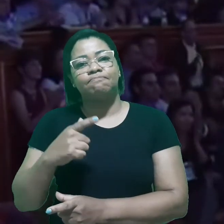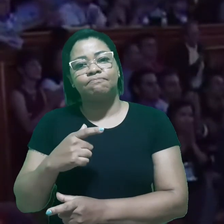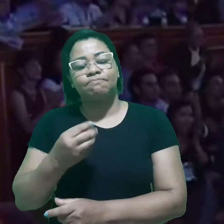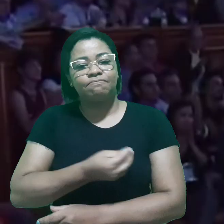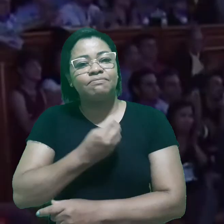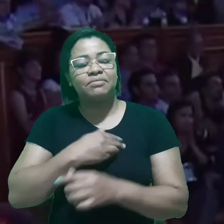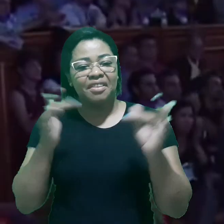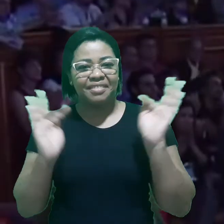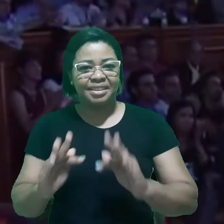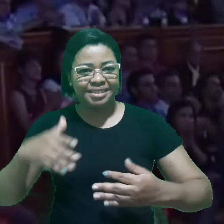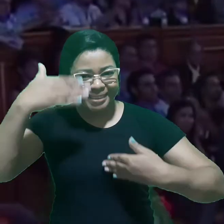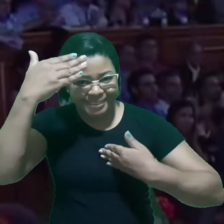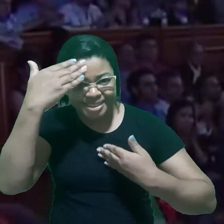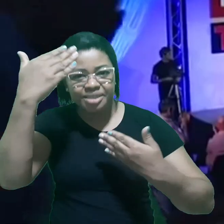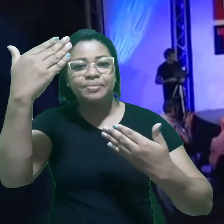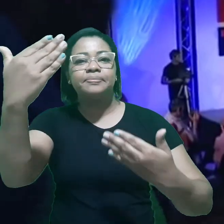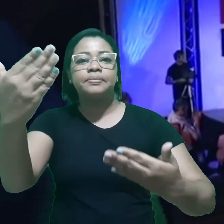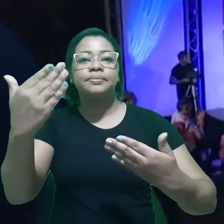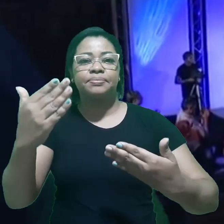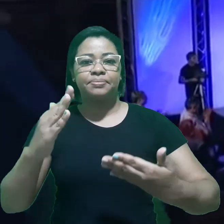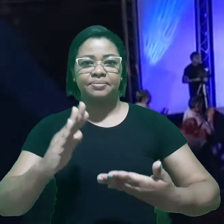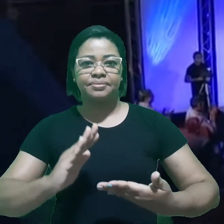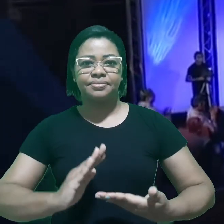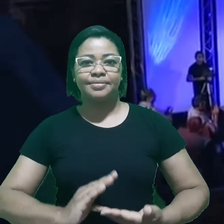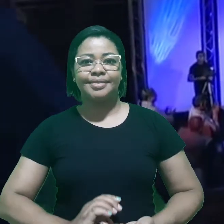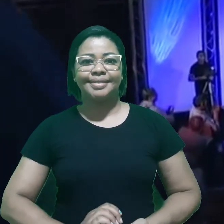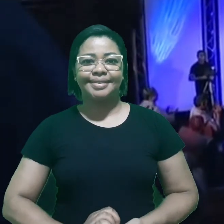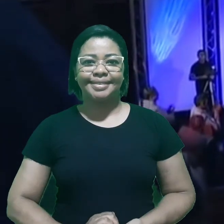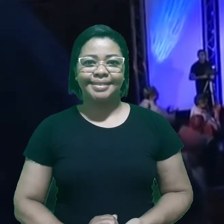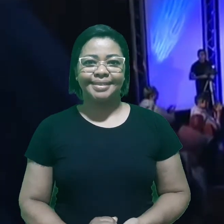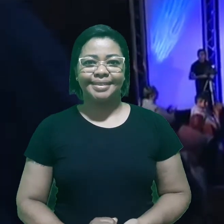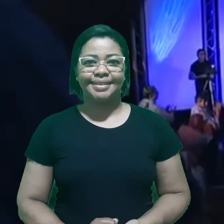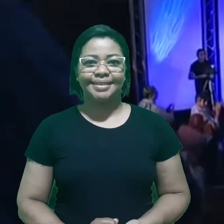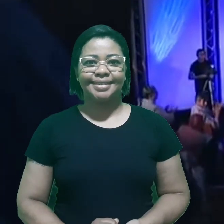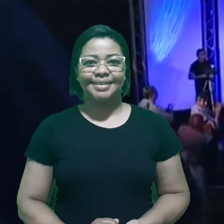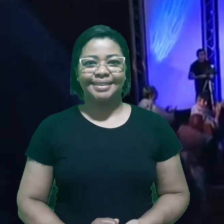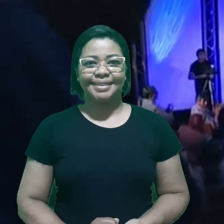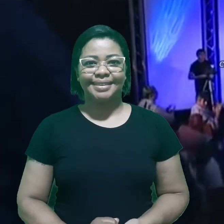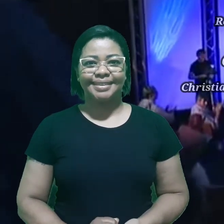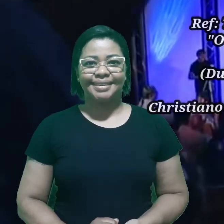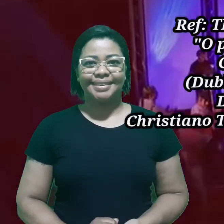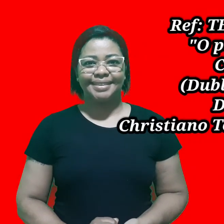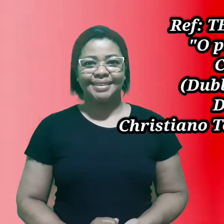Obrigada.